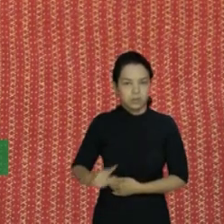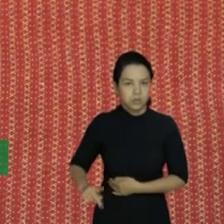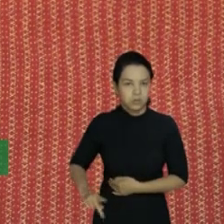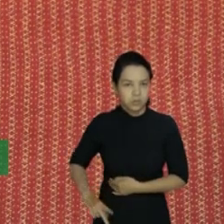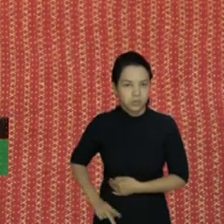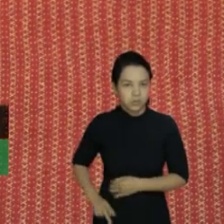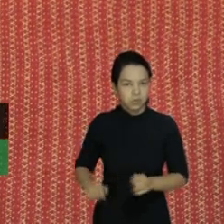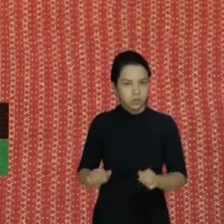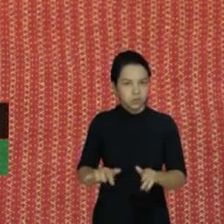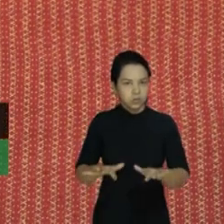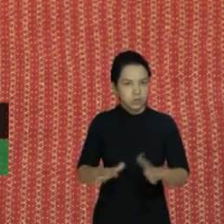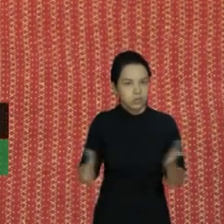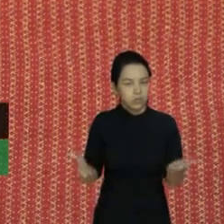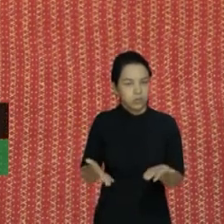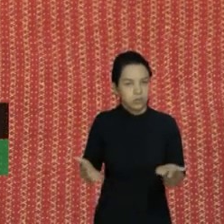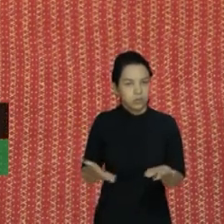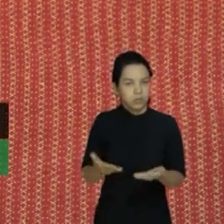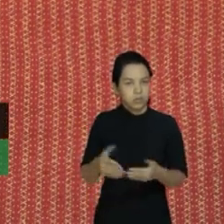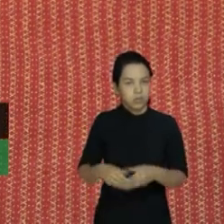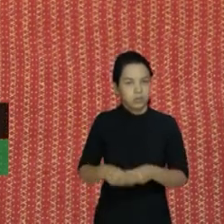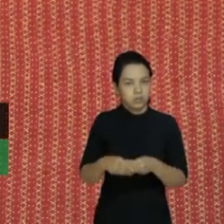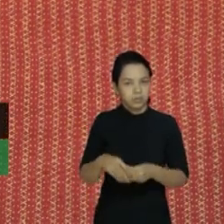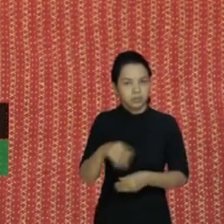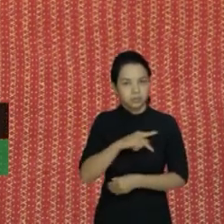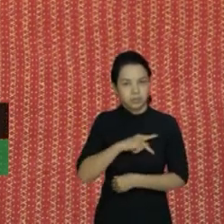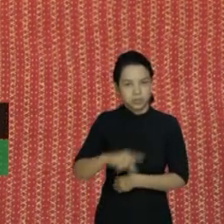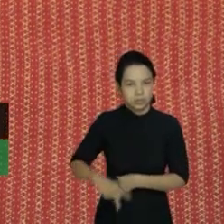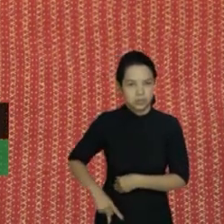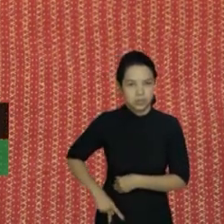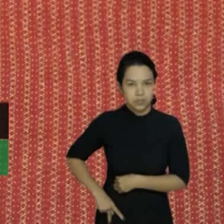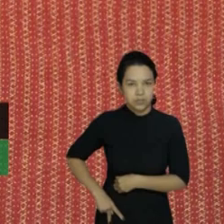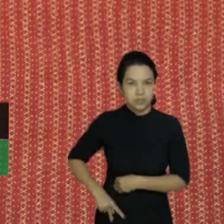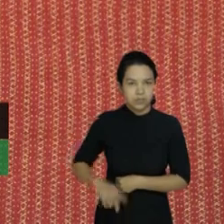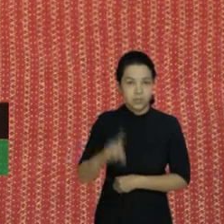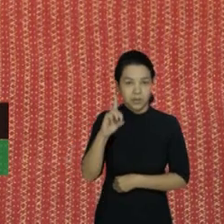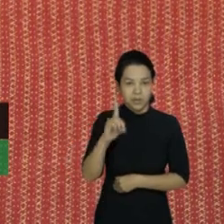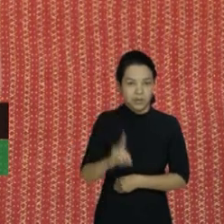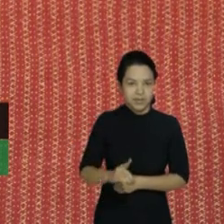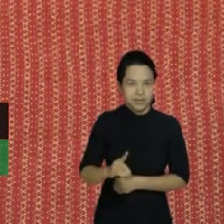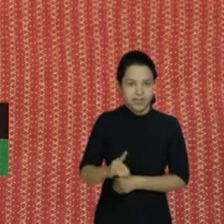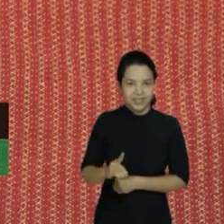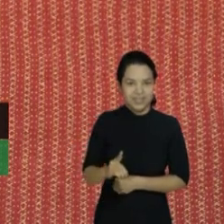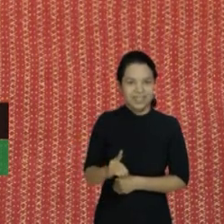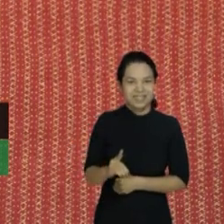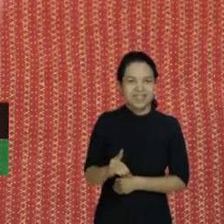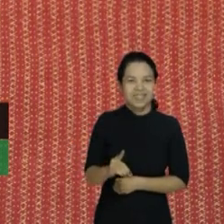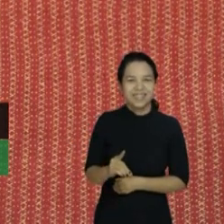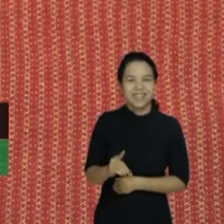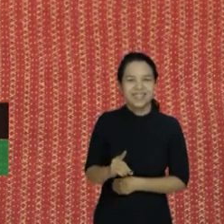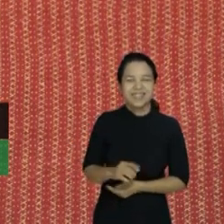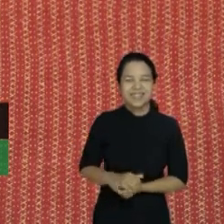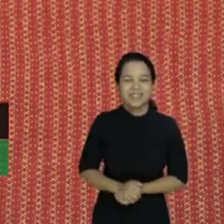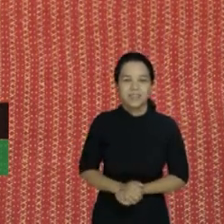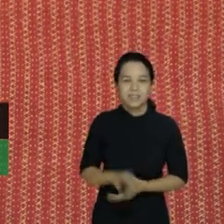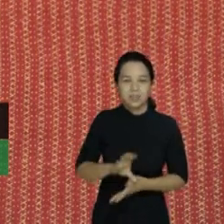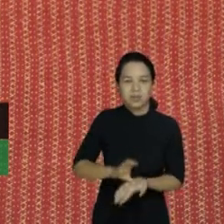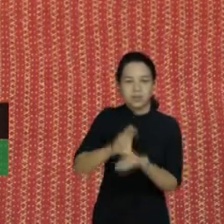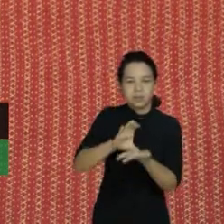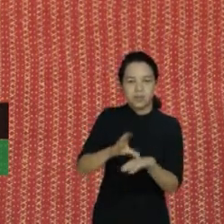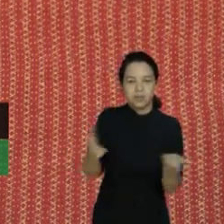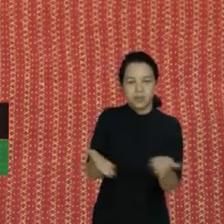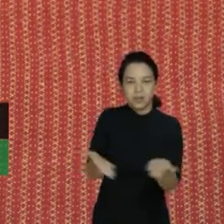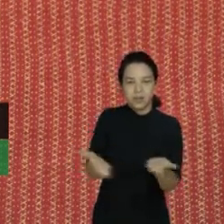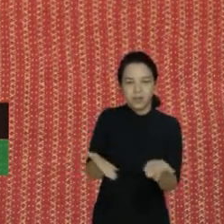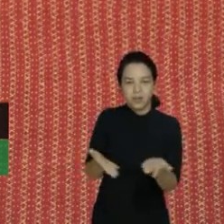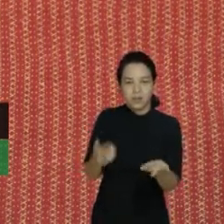o presidente do Conselho, Celso. Não, diretor. Diretor, foi presidente, foi muita coisa e é um decano,